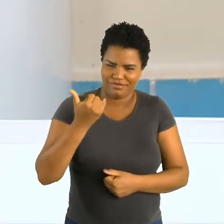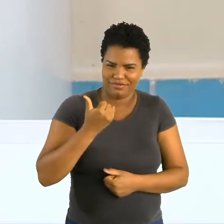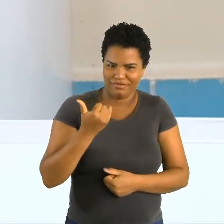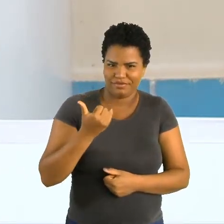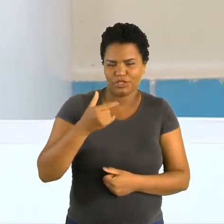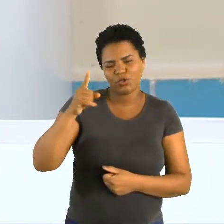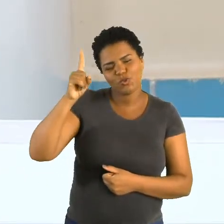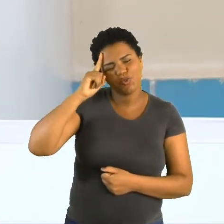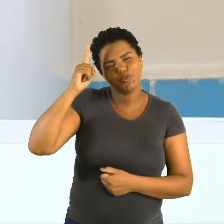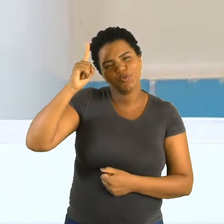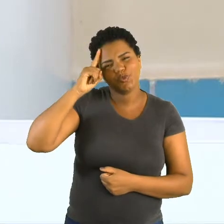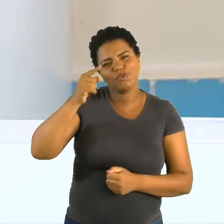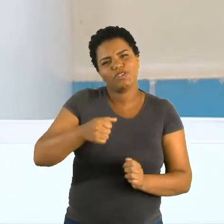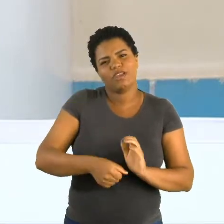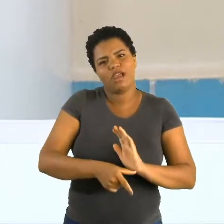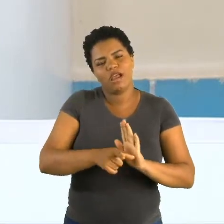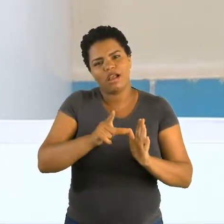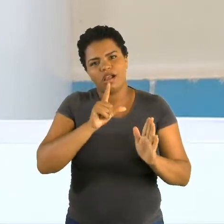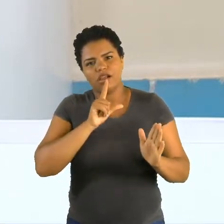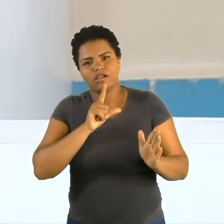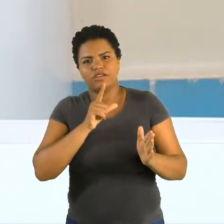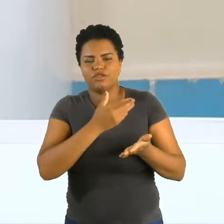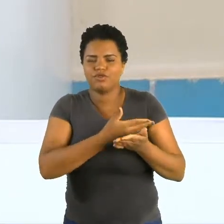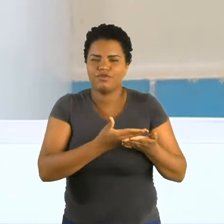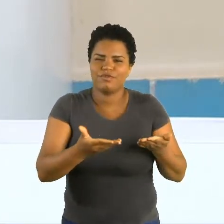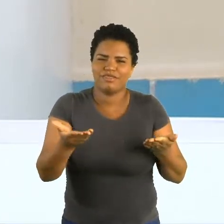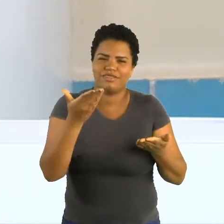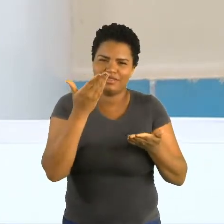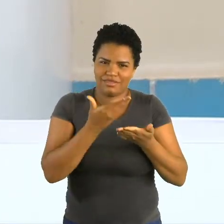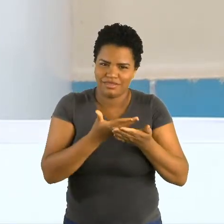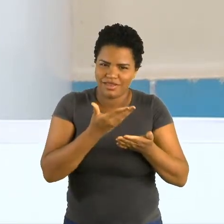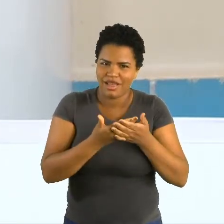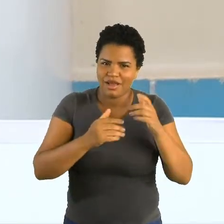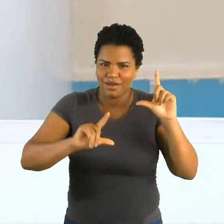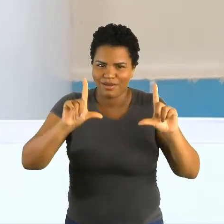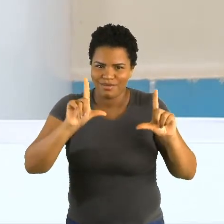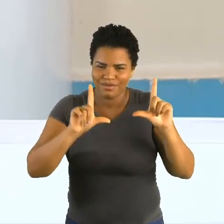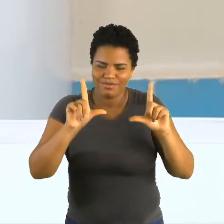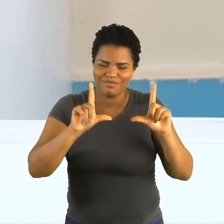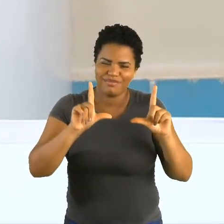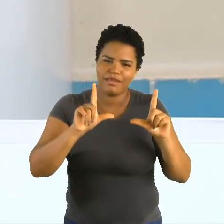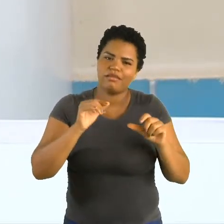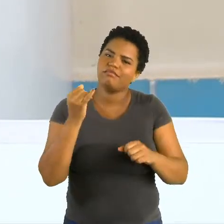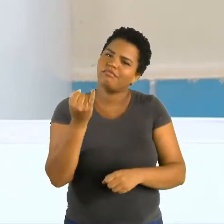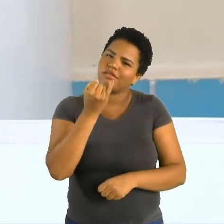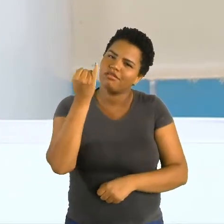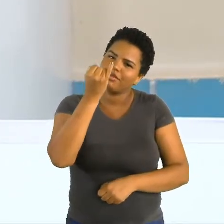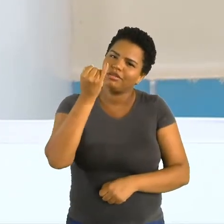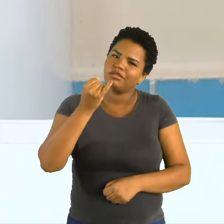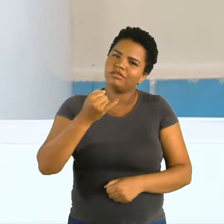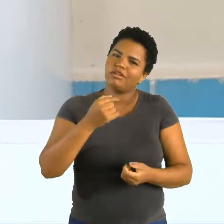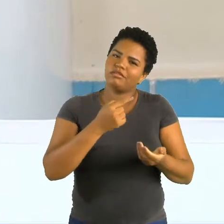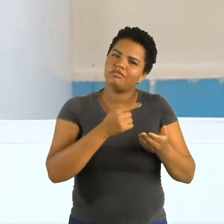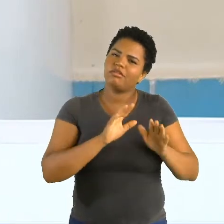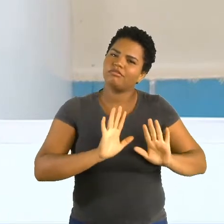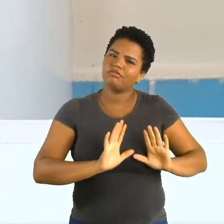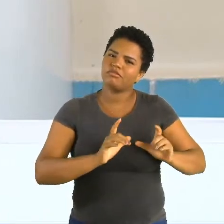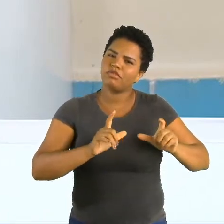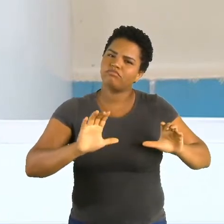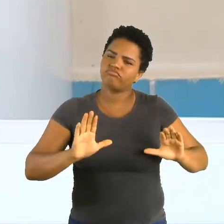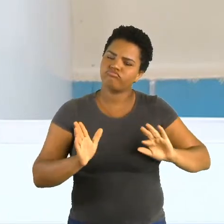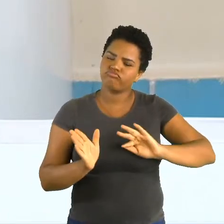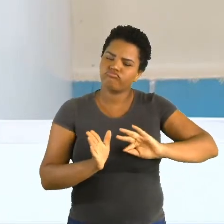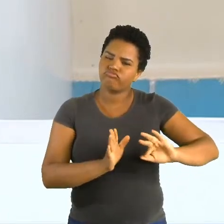os dias, antes de iniciar as teleaulas, é importante deixarmos separado o caderno, lápis